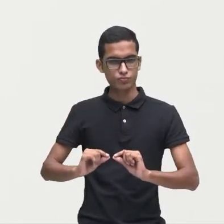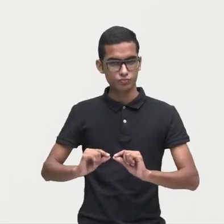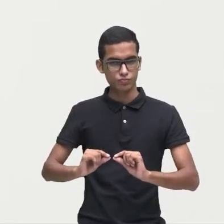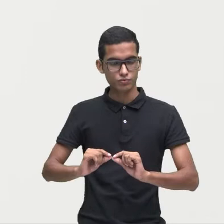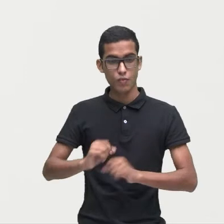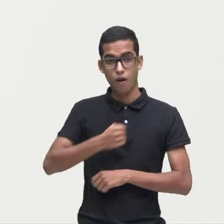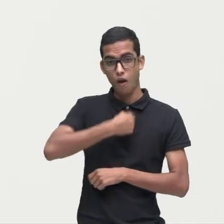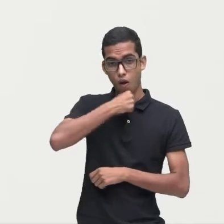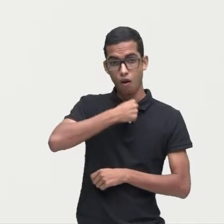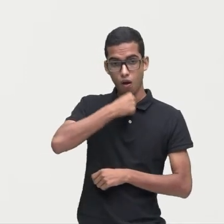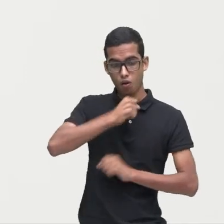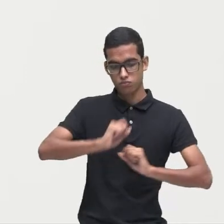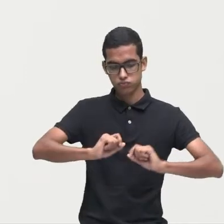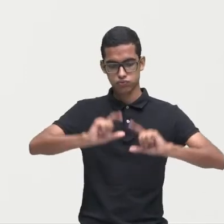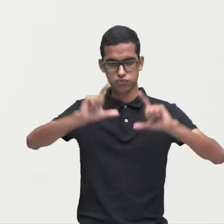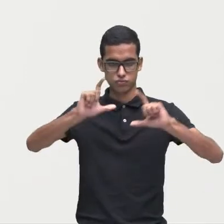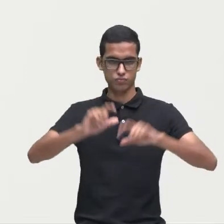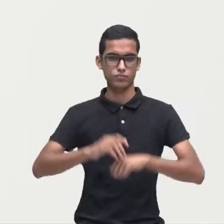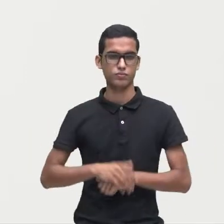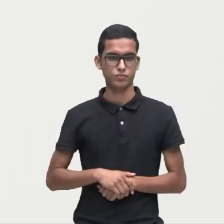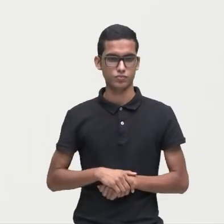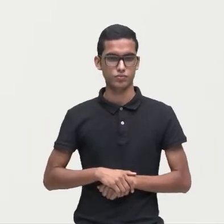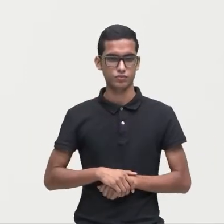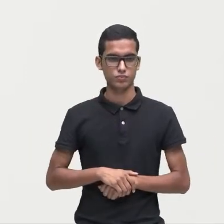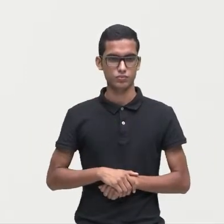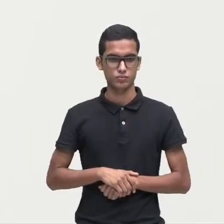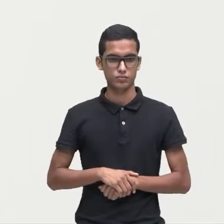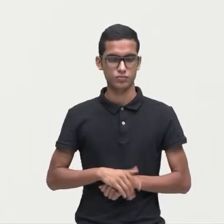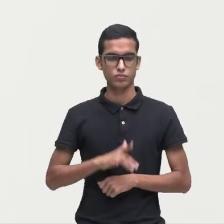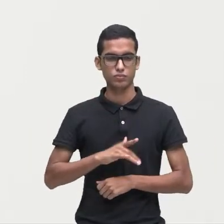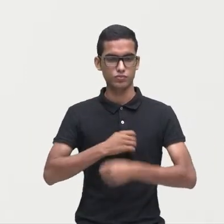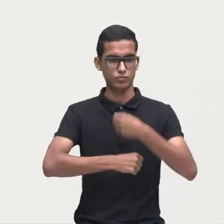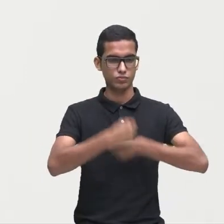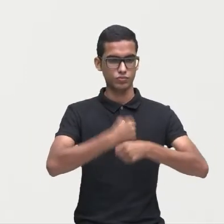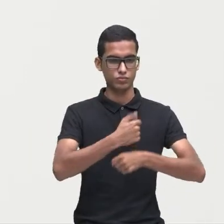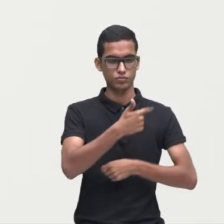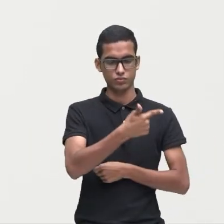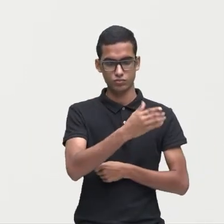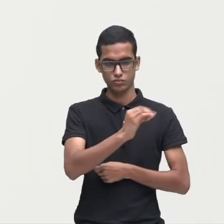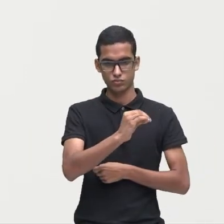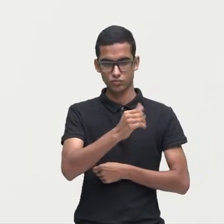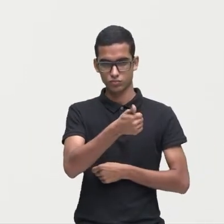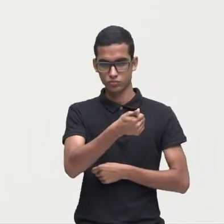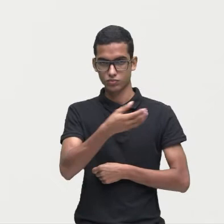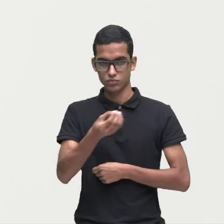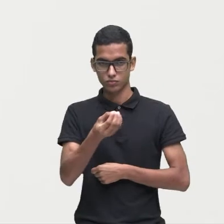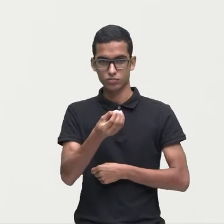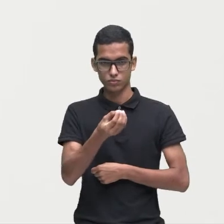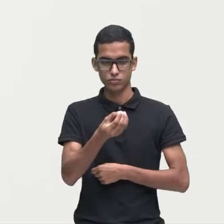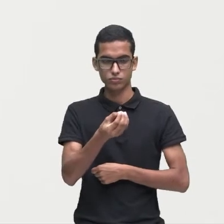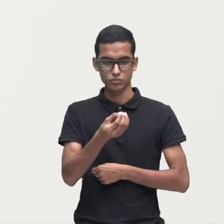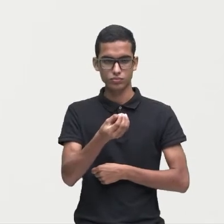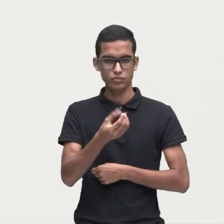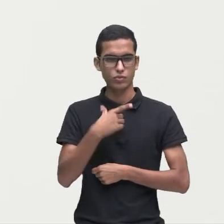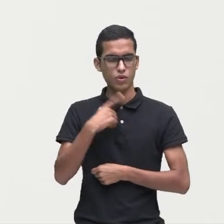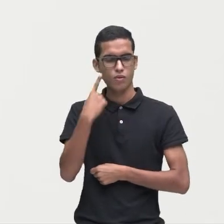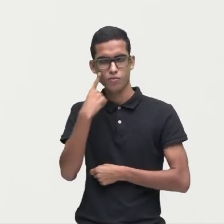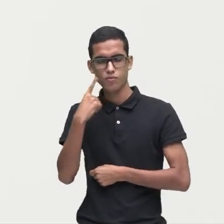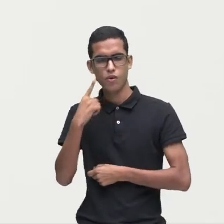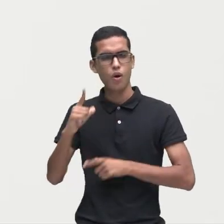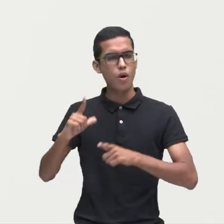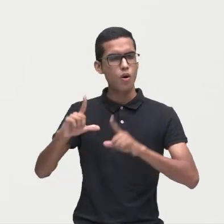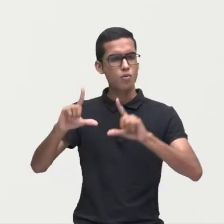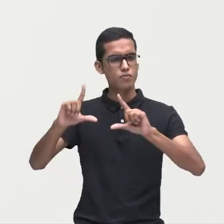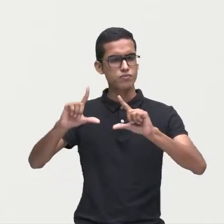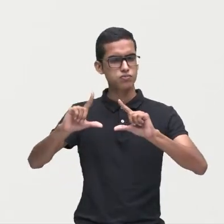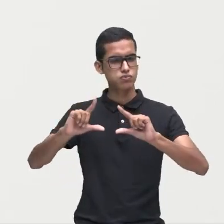nos 2000, tá? Em 2010, nós vamos ver também a diminuição, vimos a diminuição dessa faixa etária,